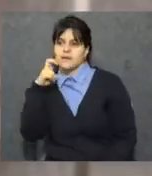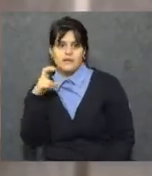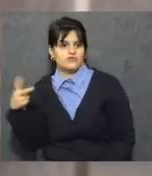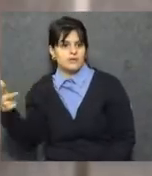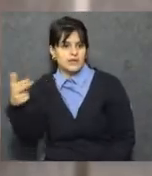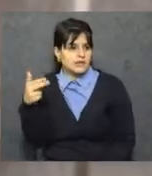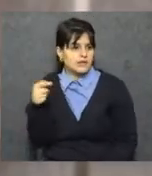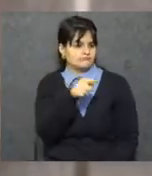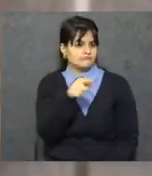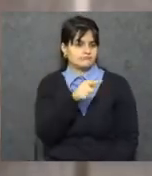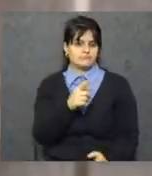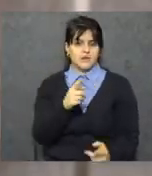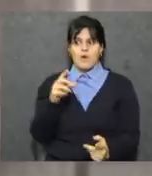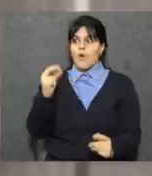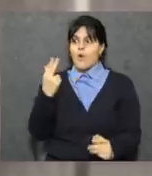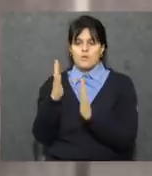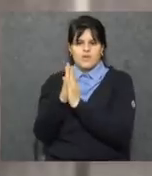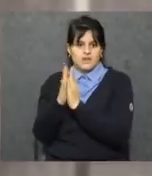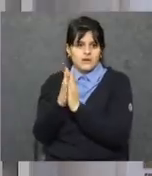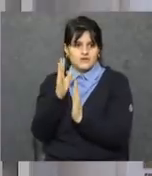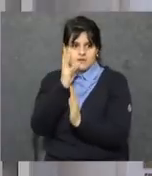nem à Igreja de Deus.